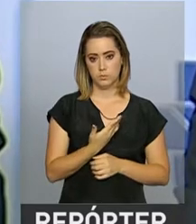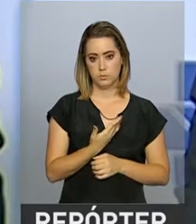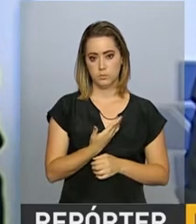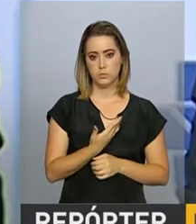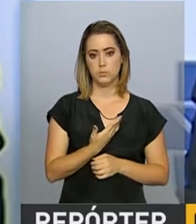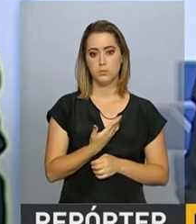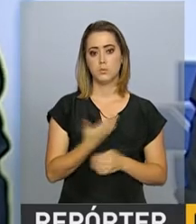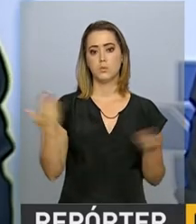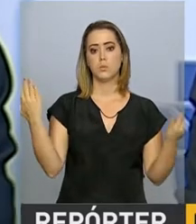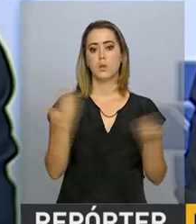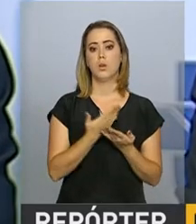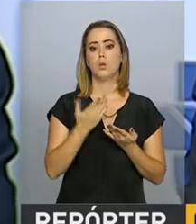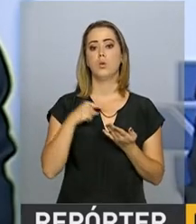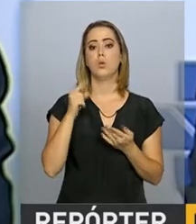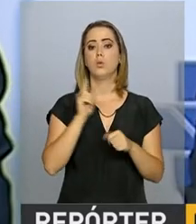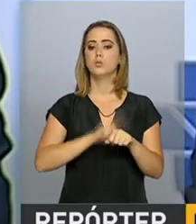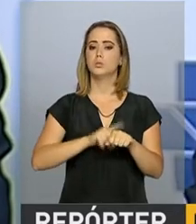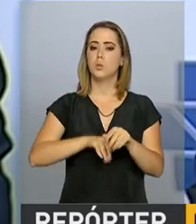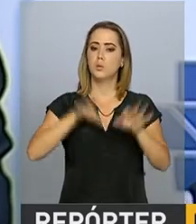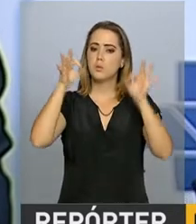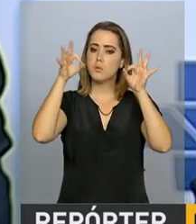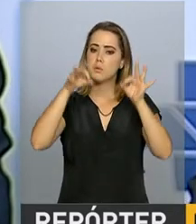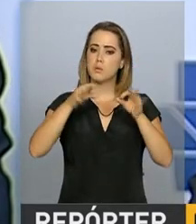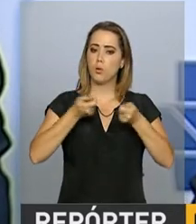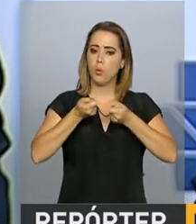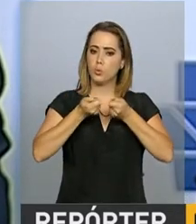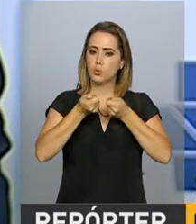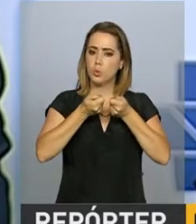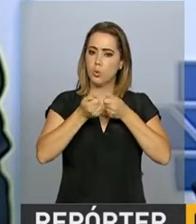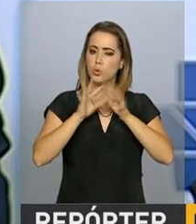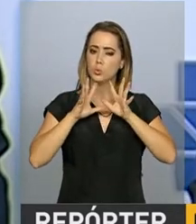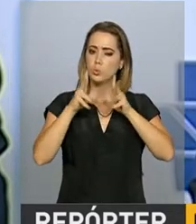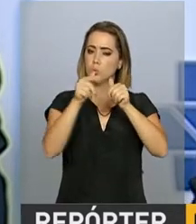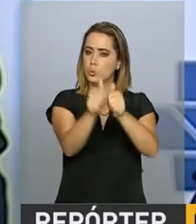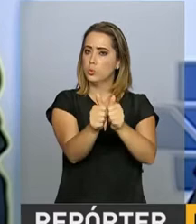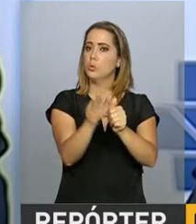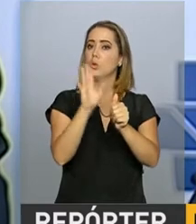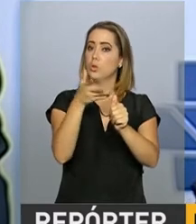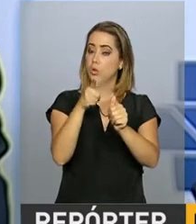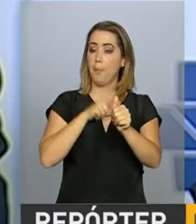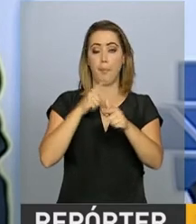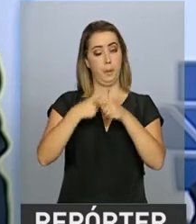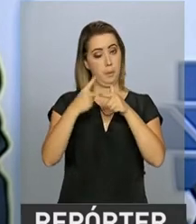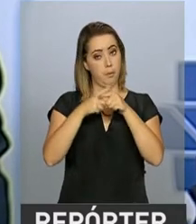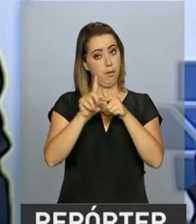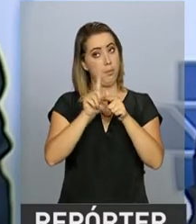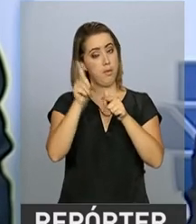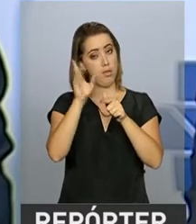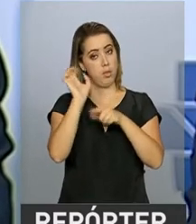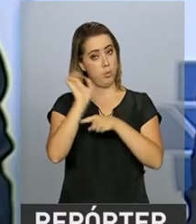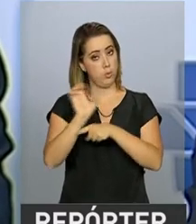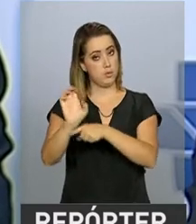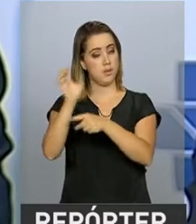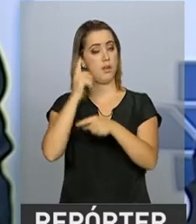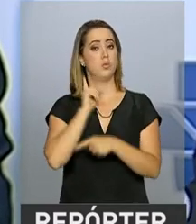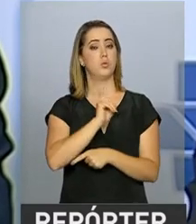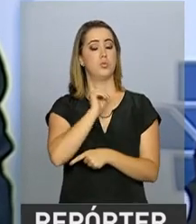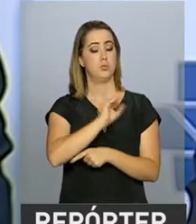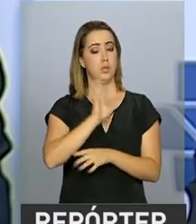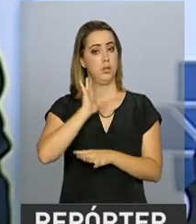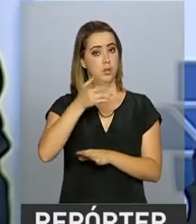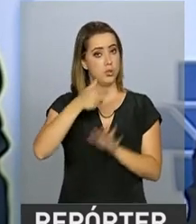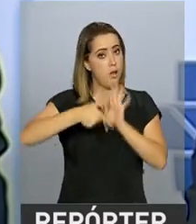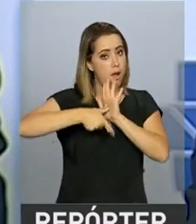sob o controle de um surto localizado em minas gerais já tínhamos há quatro meses atrás a